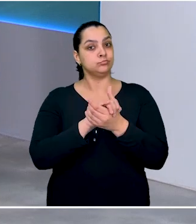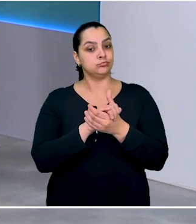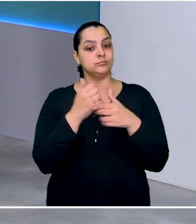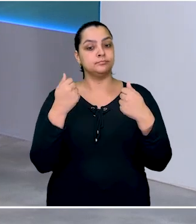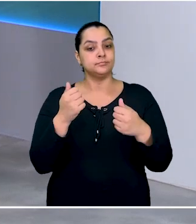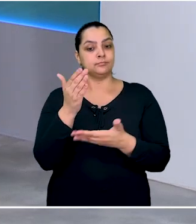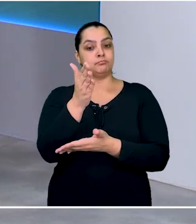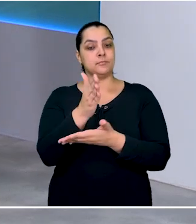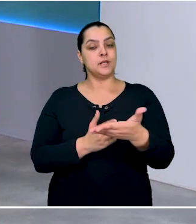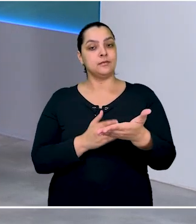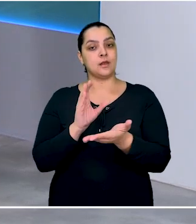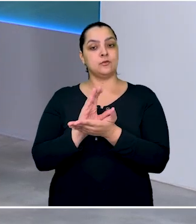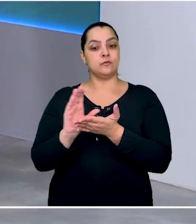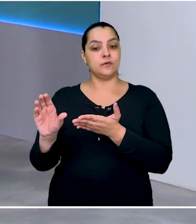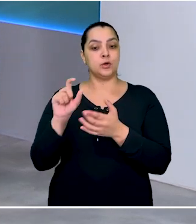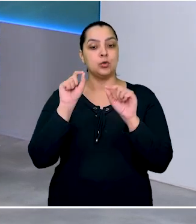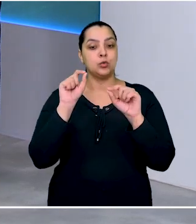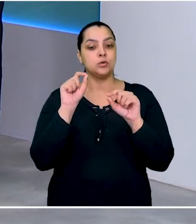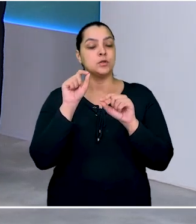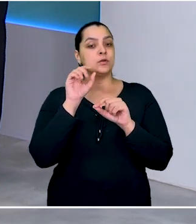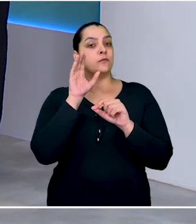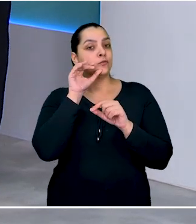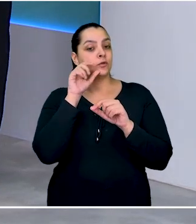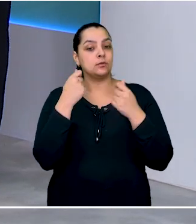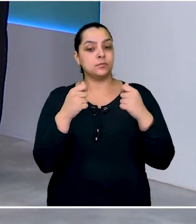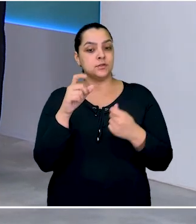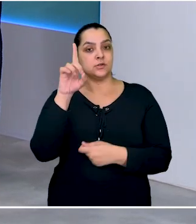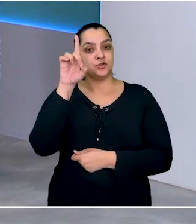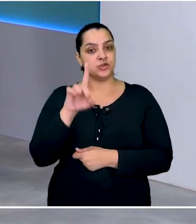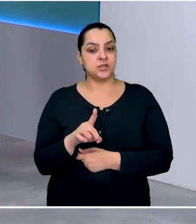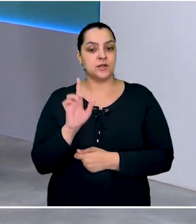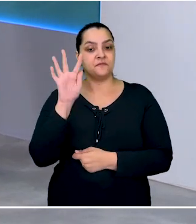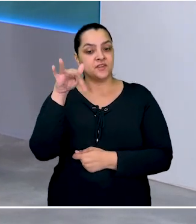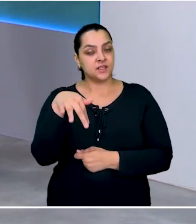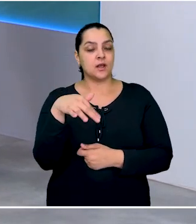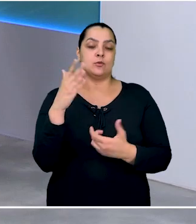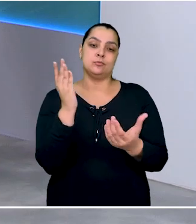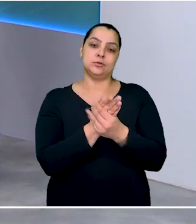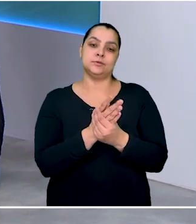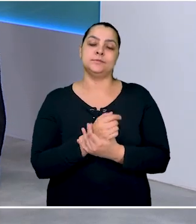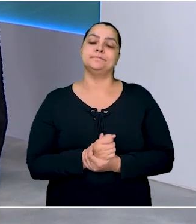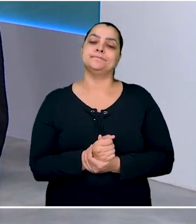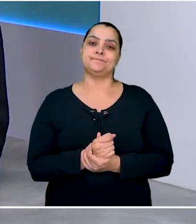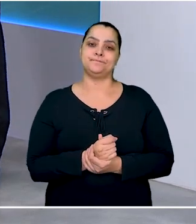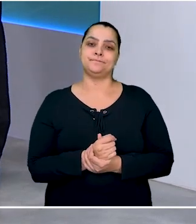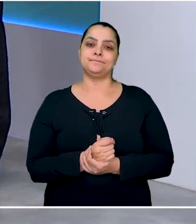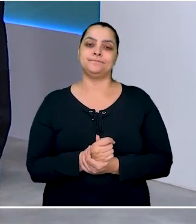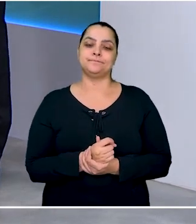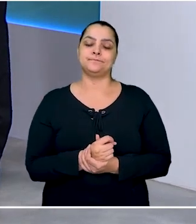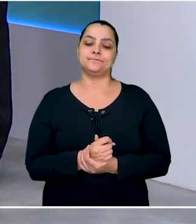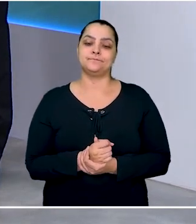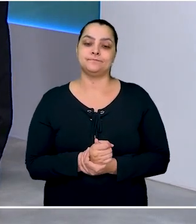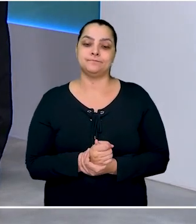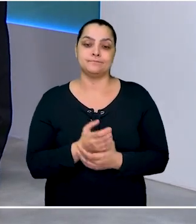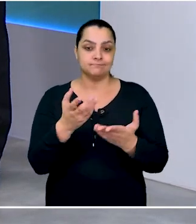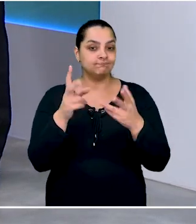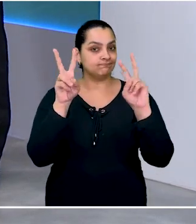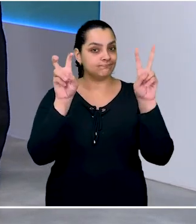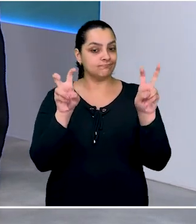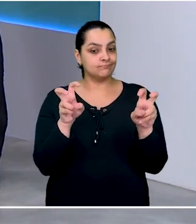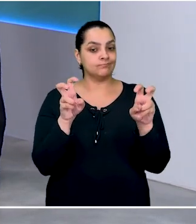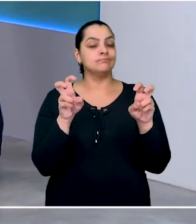deve receber metade do valor a que o trabalhador vai ter direito ao final do processo. E quem tem mais informações para a gente sobre esse